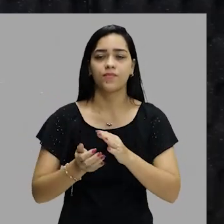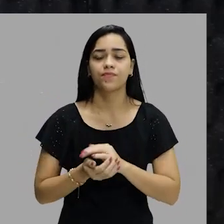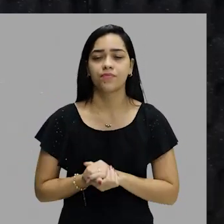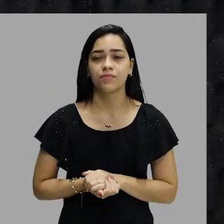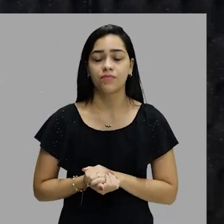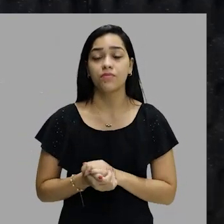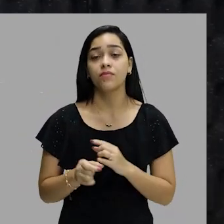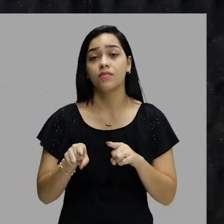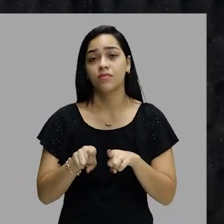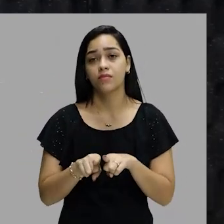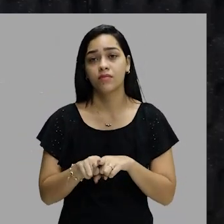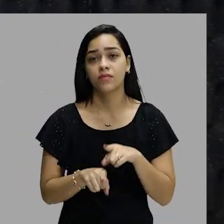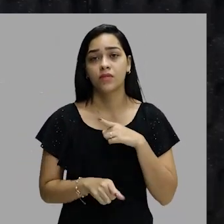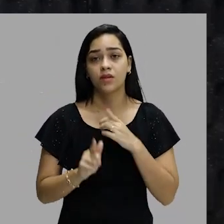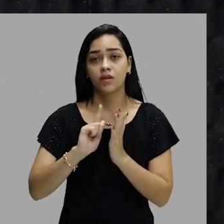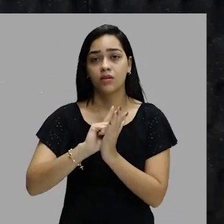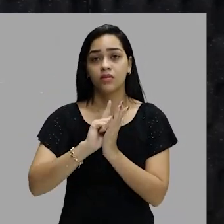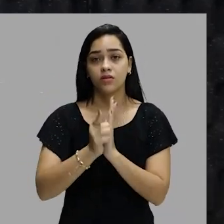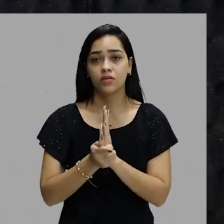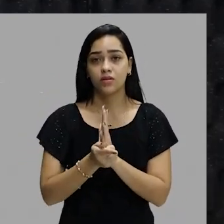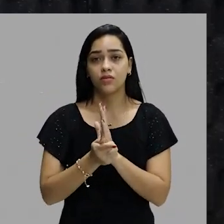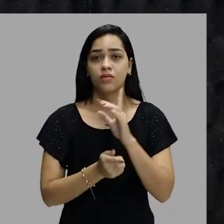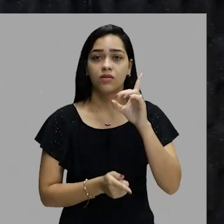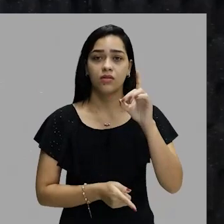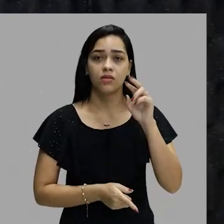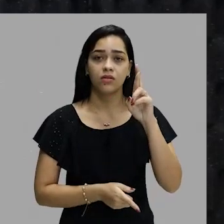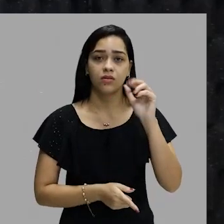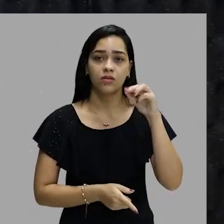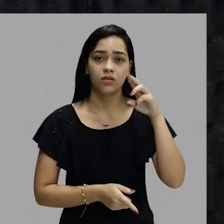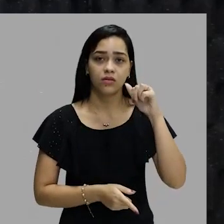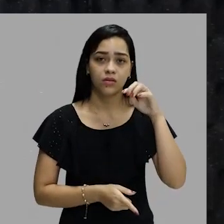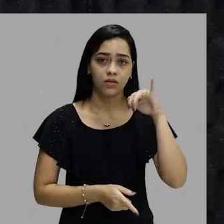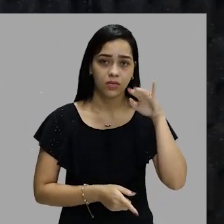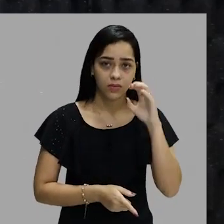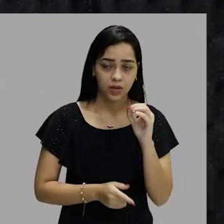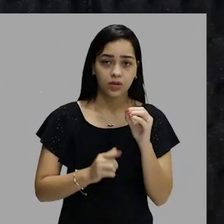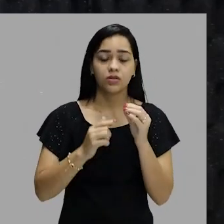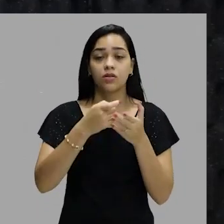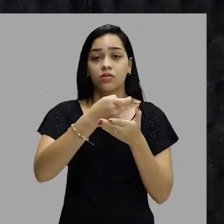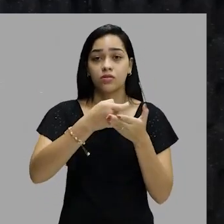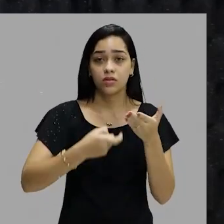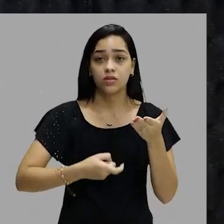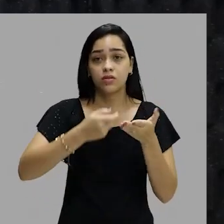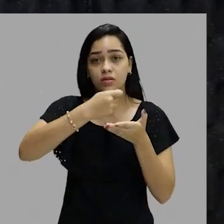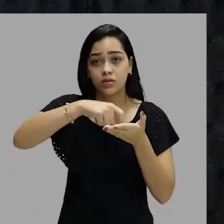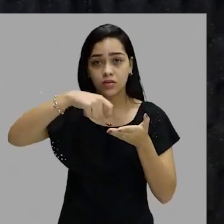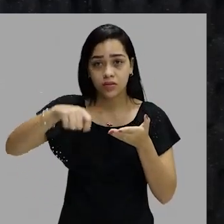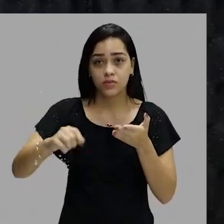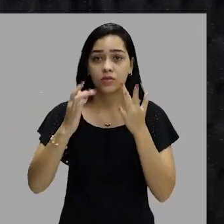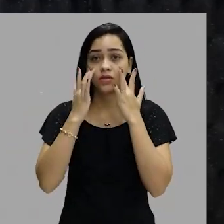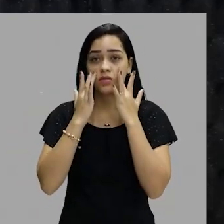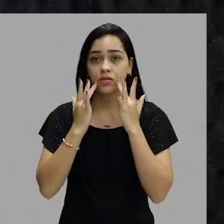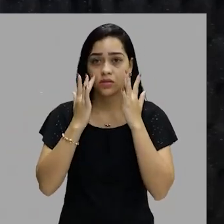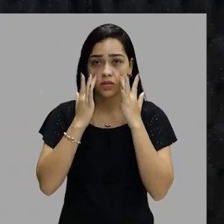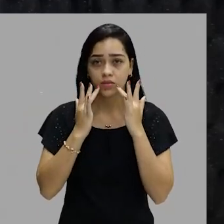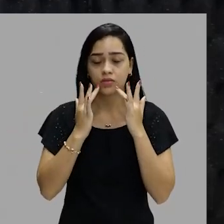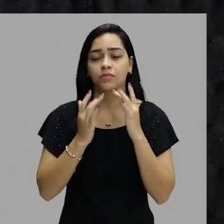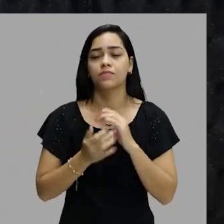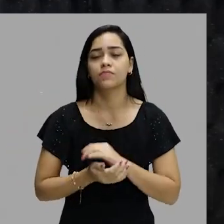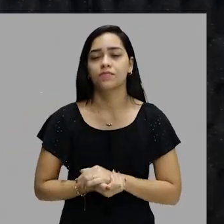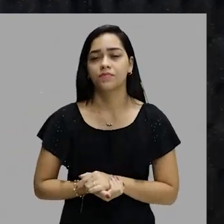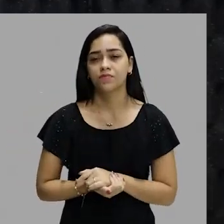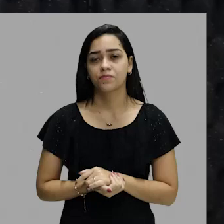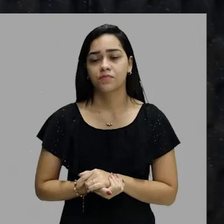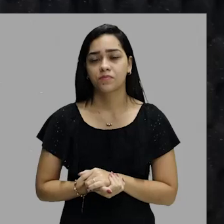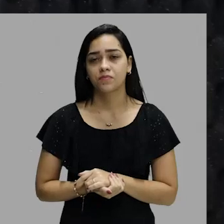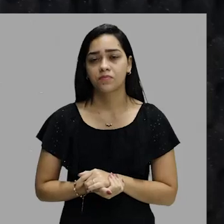E ainda eu tenho o gênero dramático, que são os textos escritos para serem ensinados, tá? Os dramas, tá